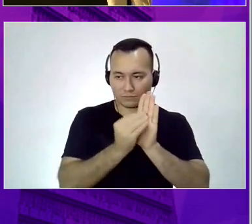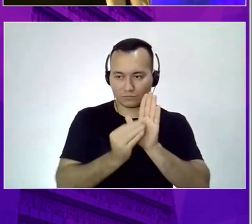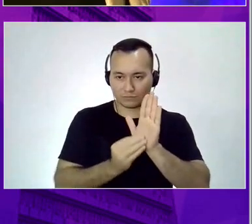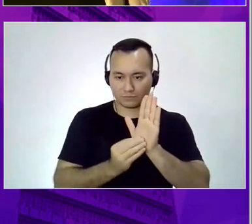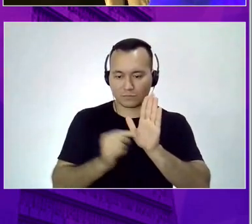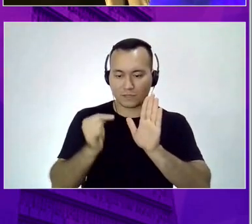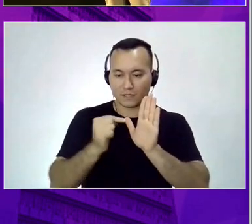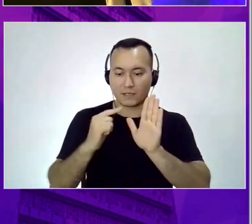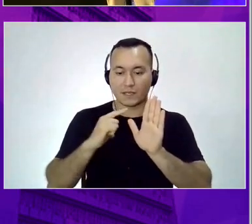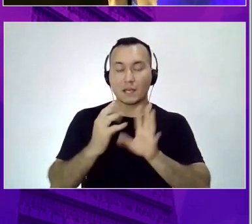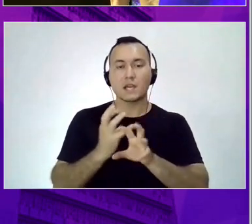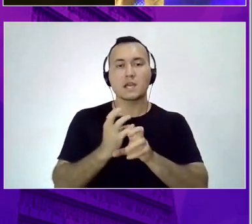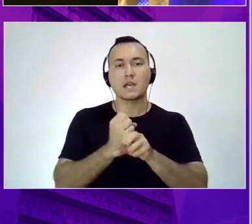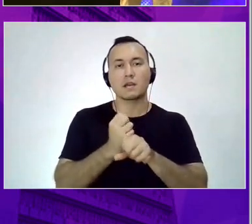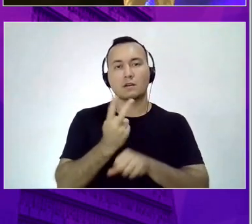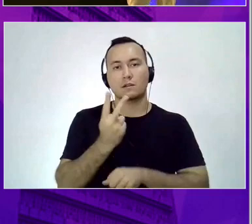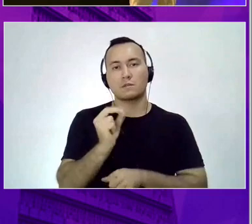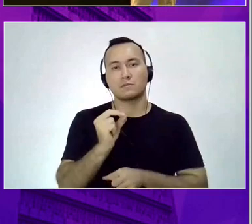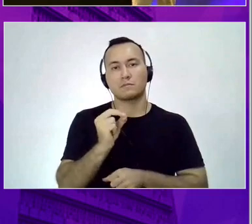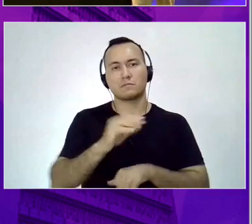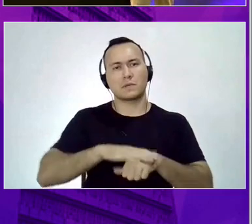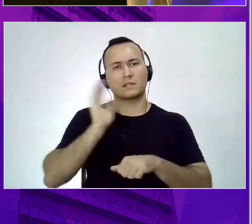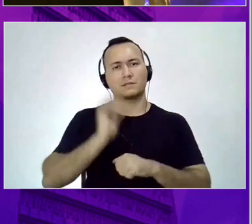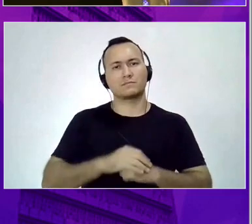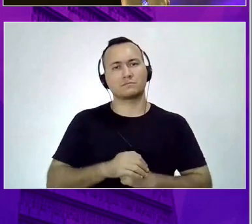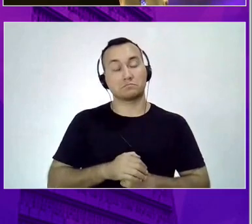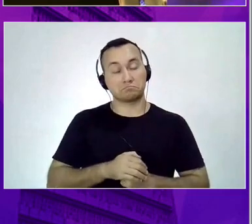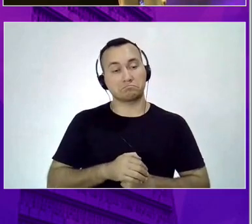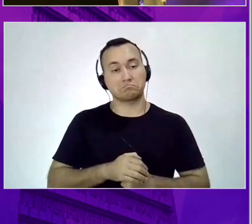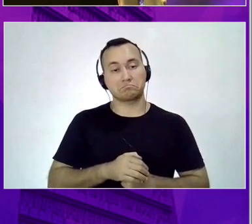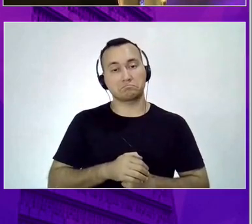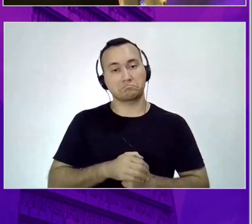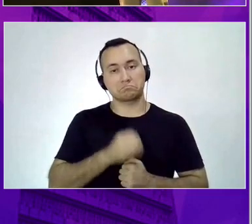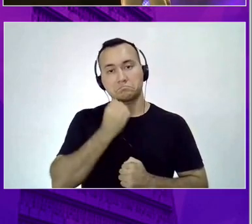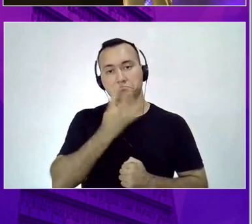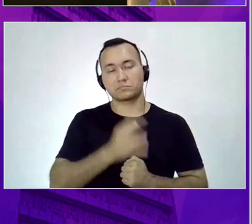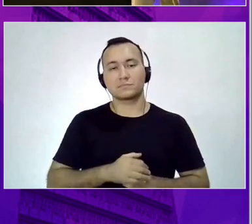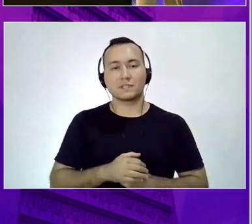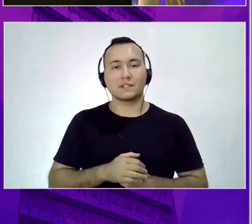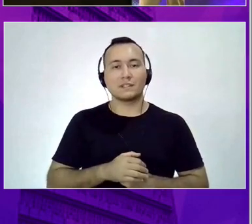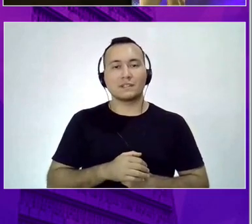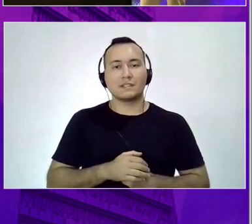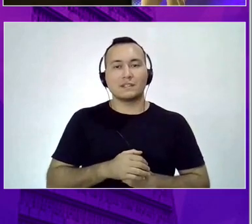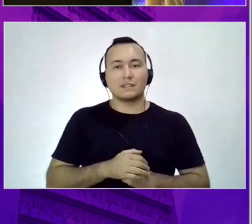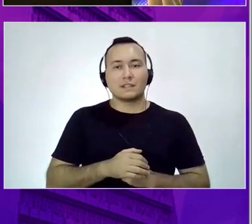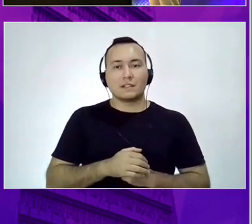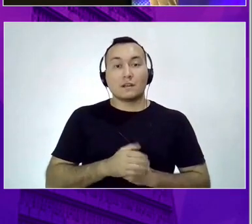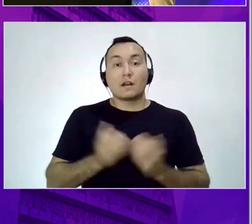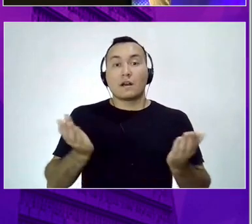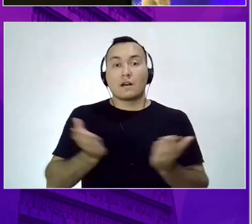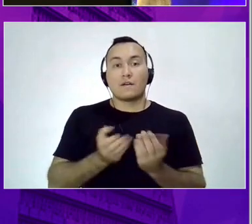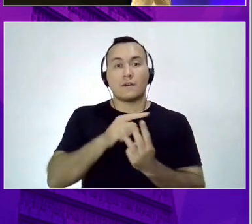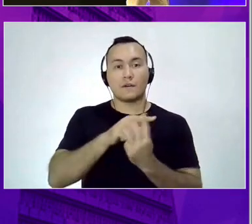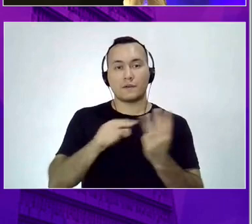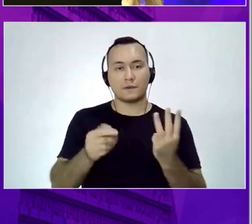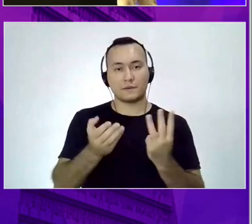pensar em trabalhar ali. Putz, legal. Já temos uma visão de processo.